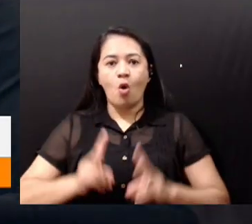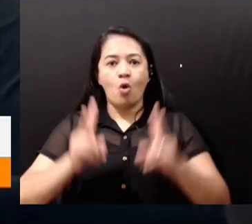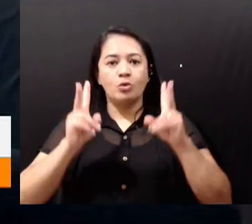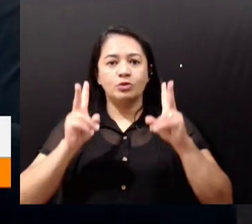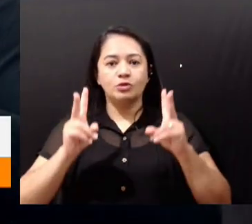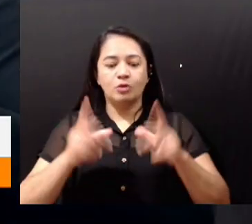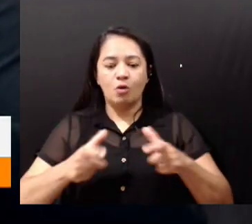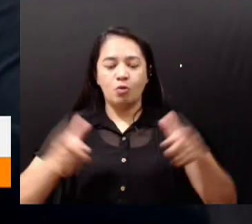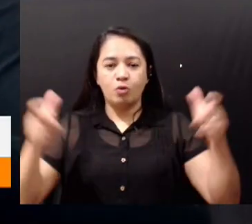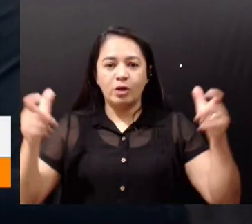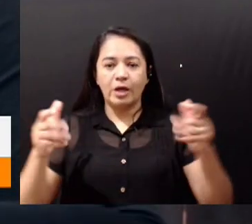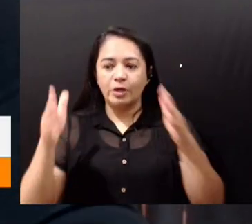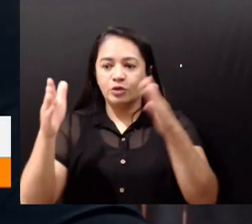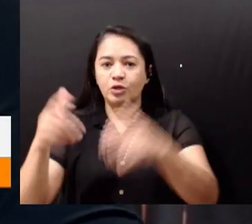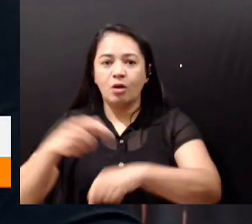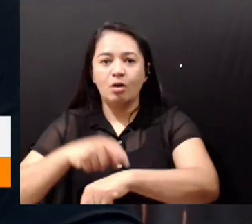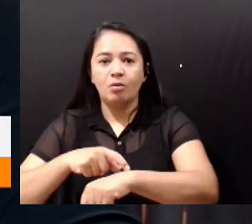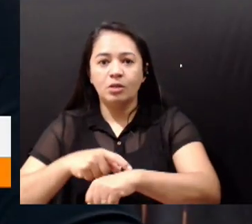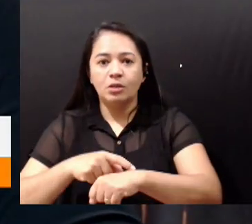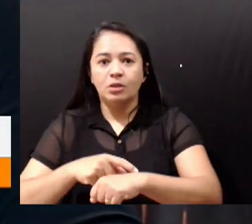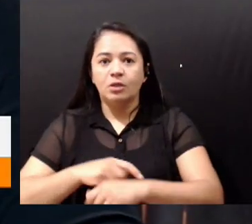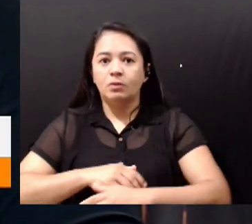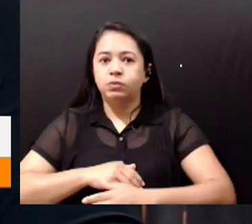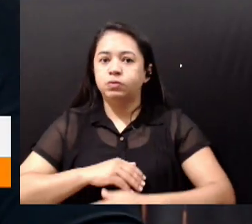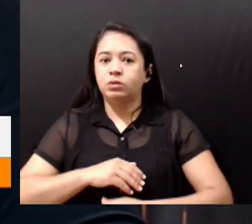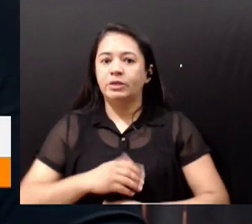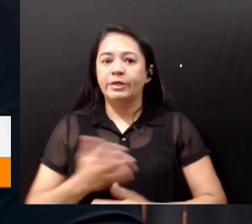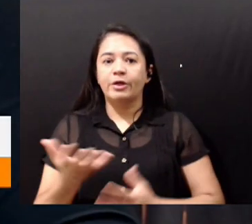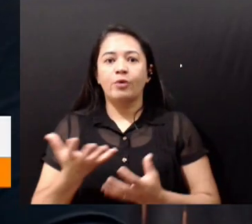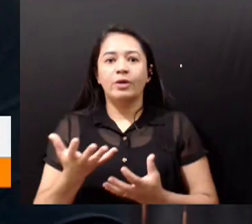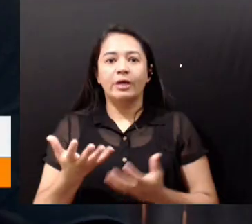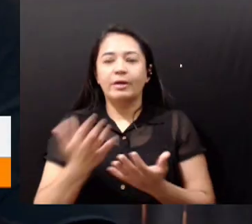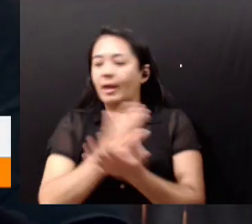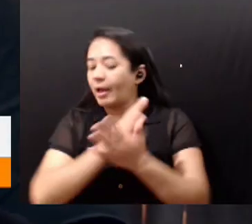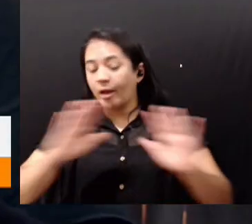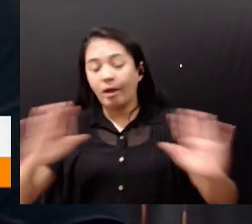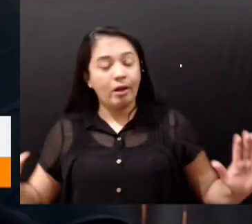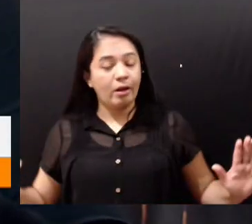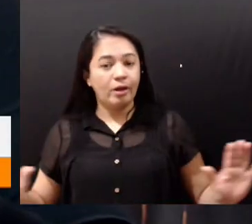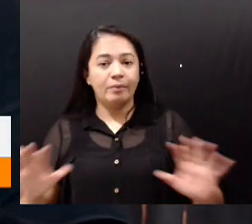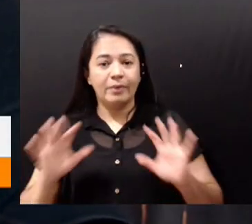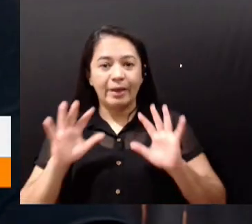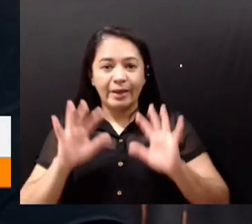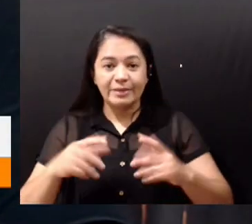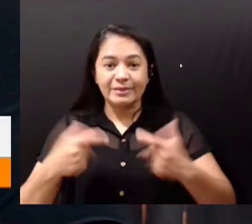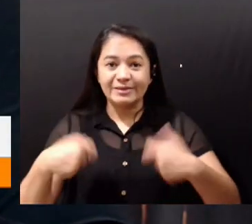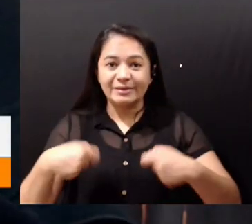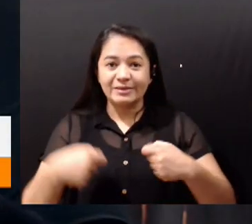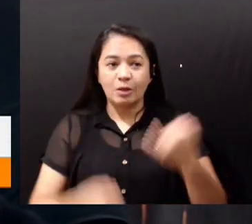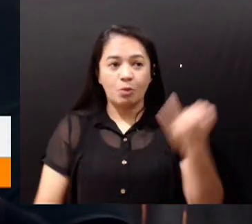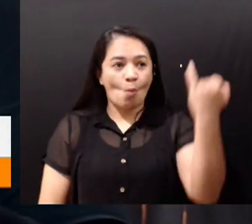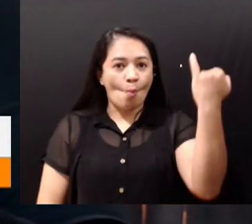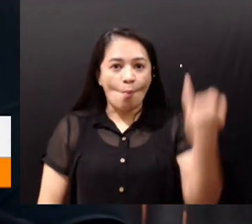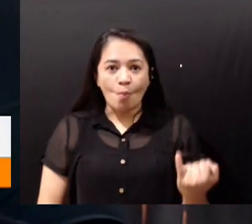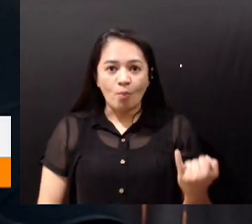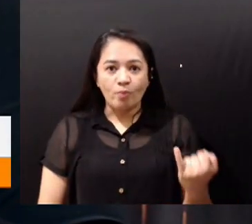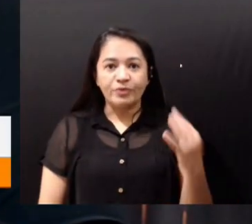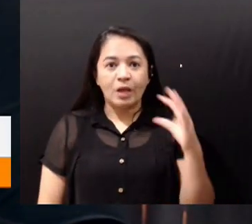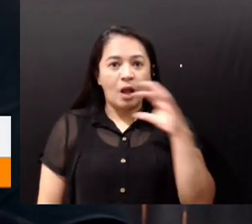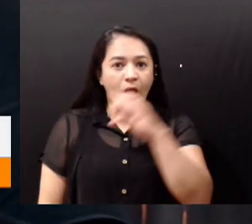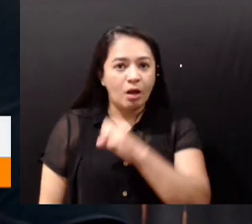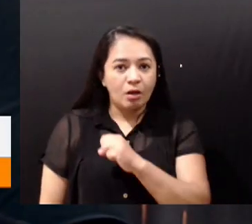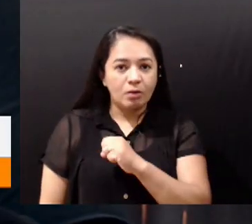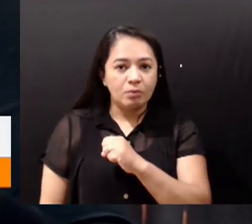naquele momento com aquilo e eu quero que aquilo passe. Então, essa necessidade de emagrecer com muita